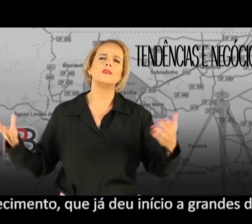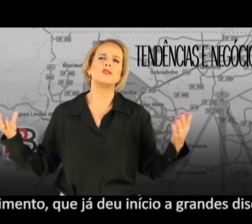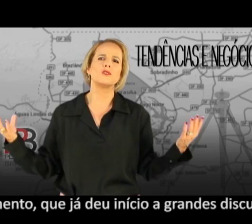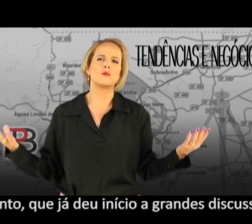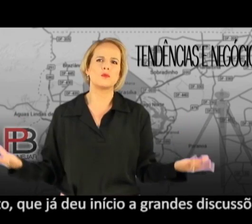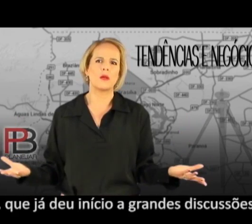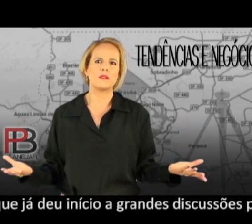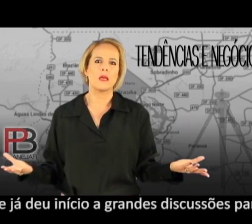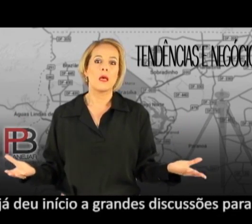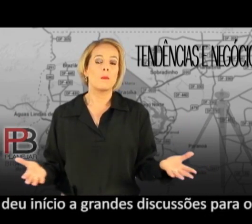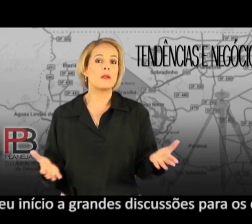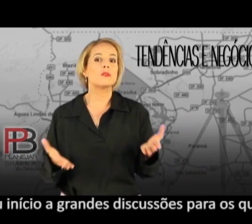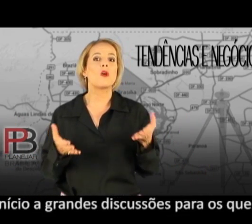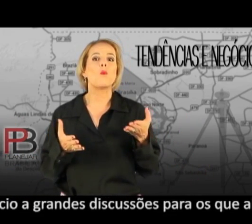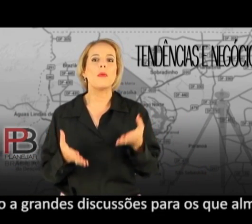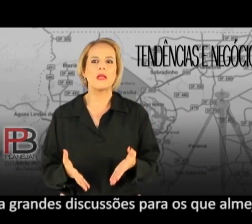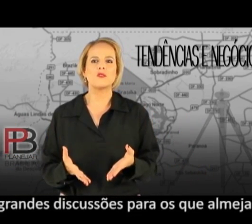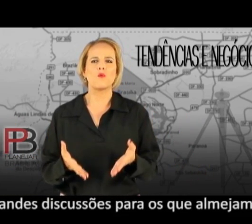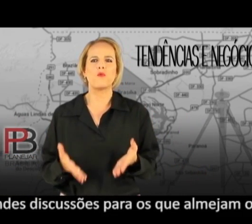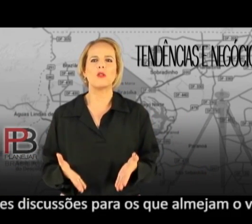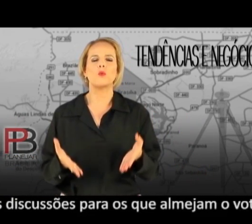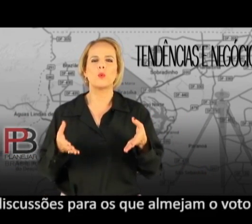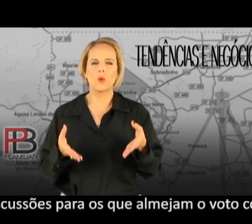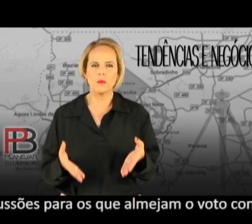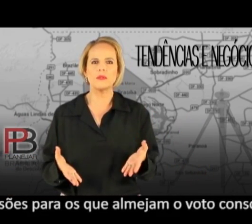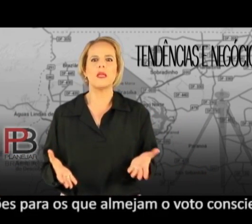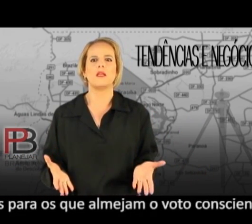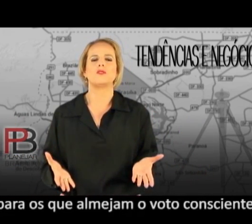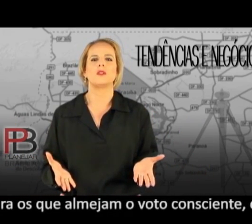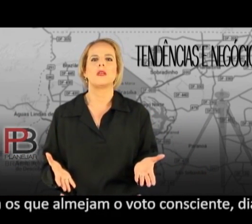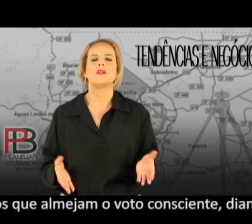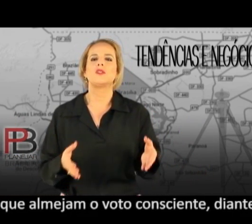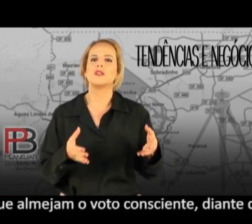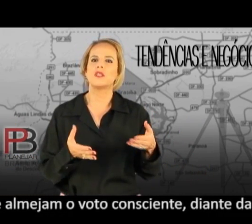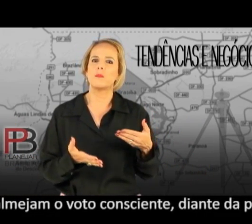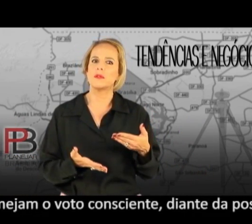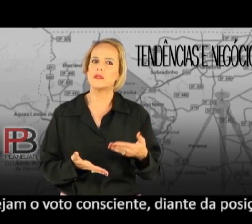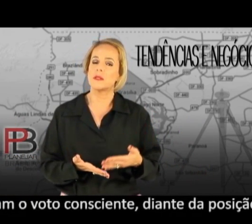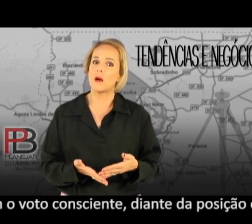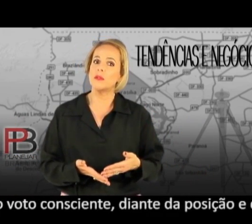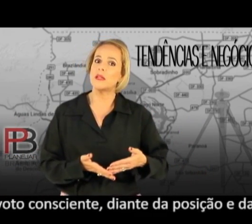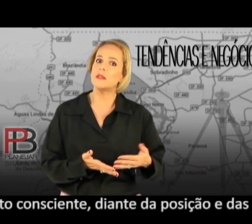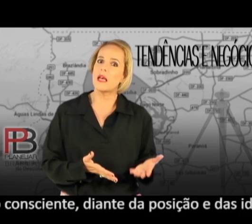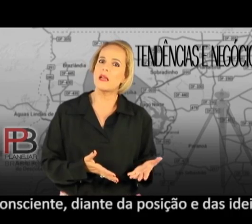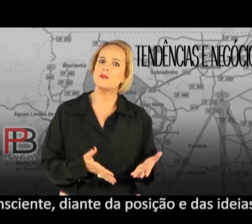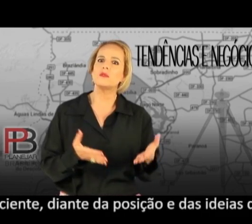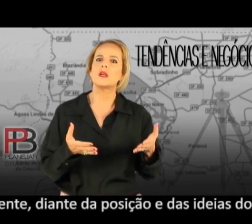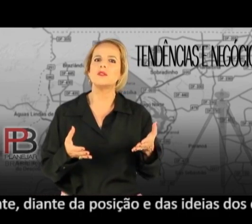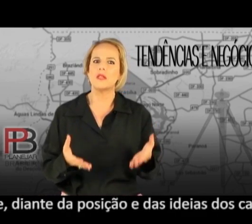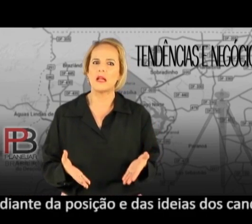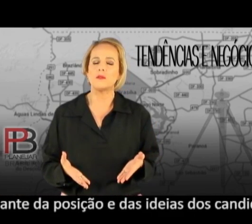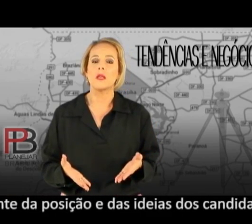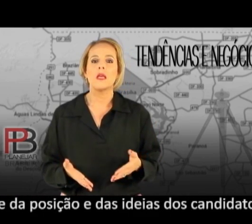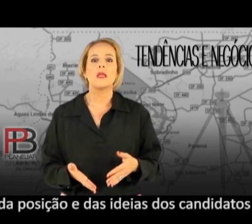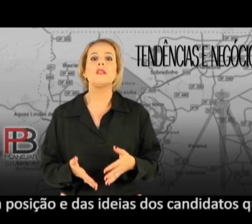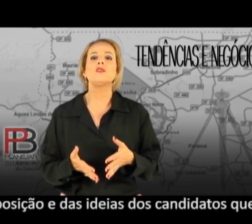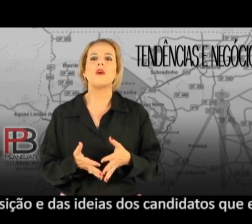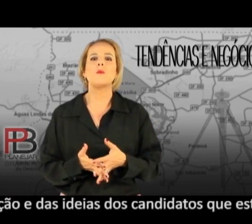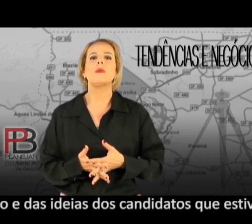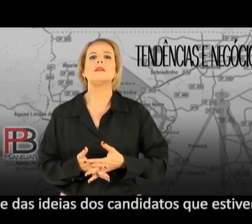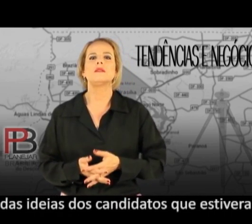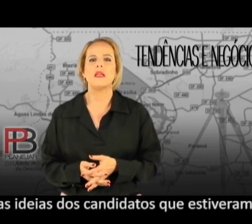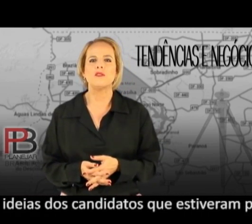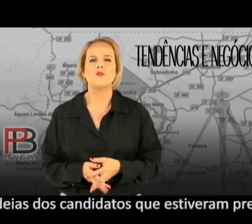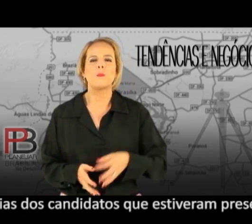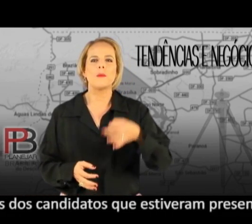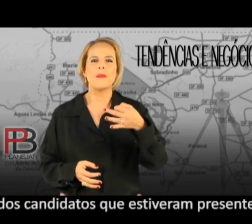a grandes discussões para os que almejam o voto consciente diante da posição e das ideias dos candidatos que